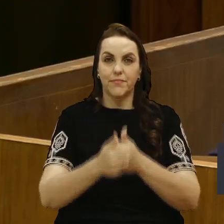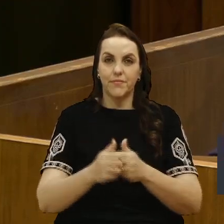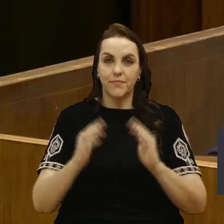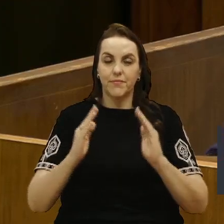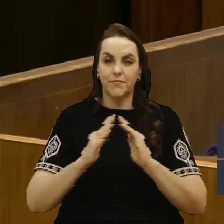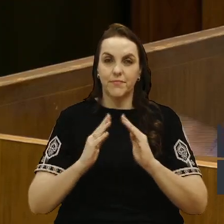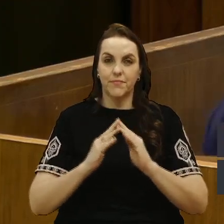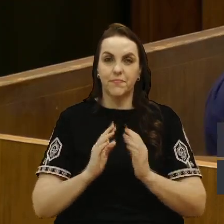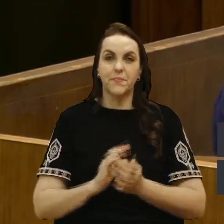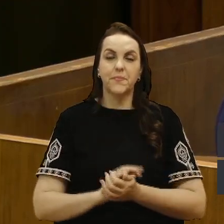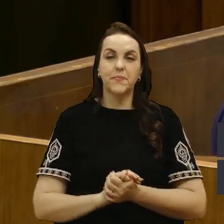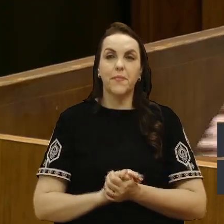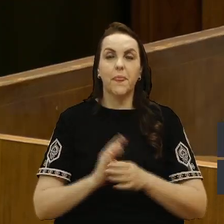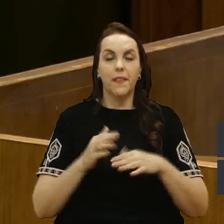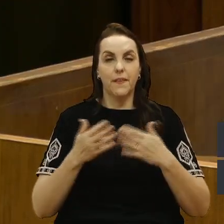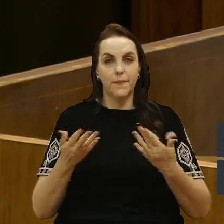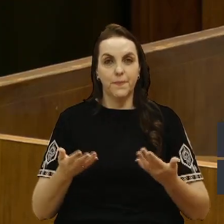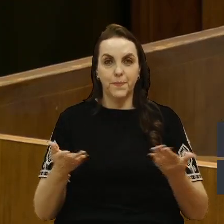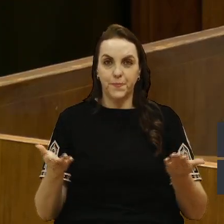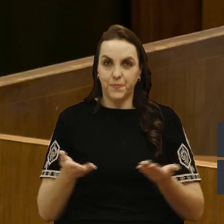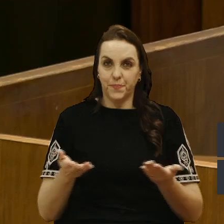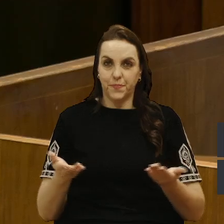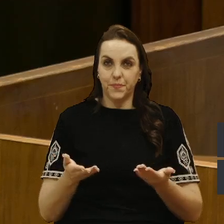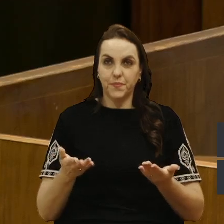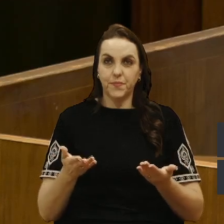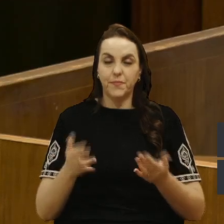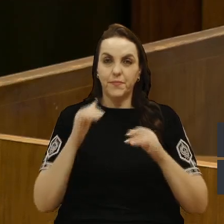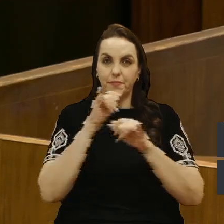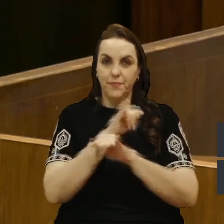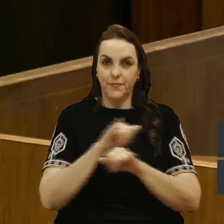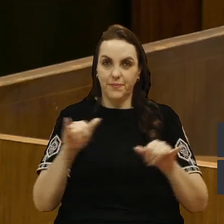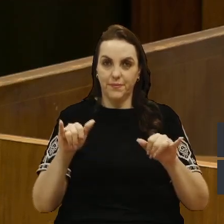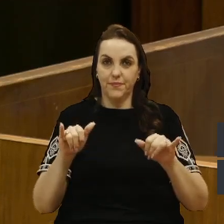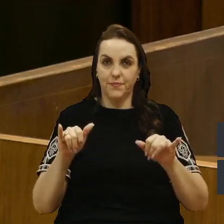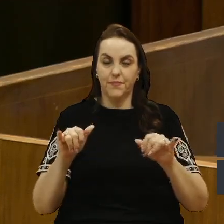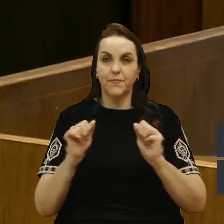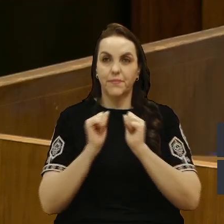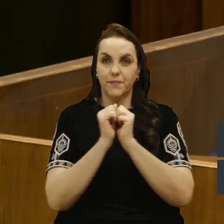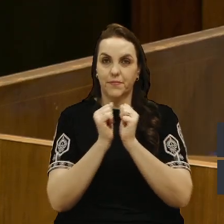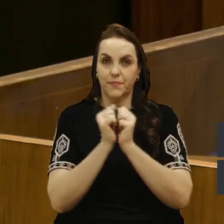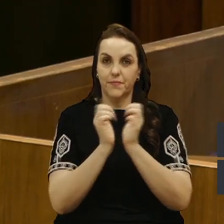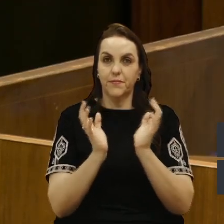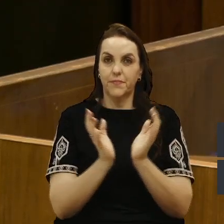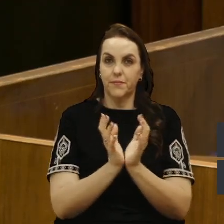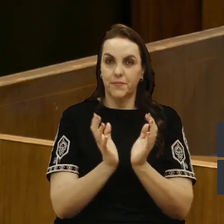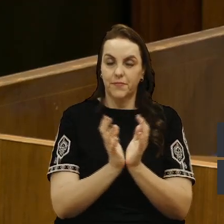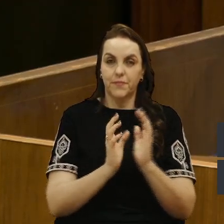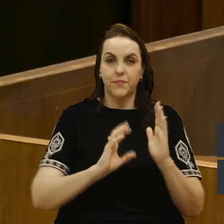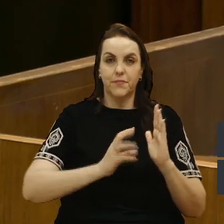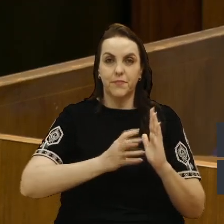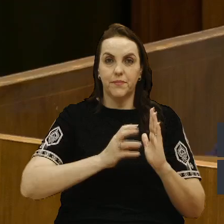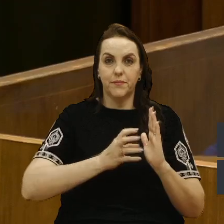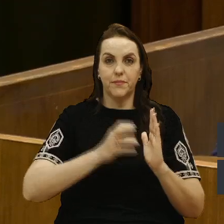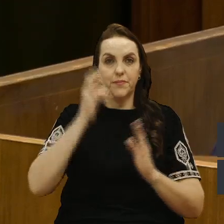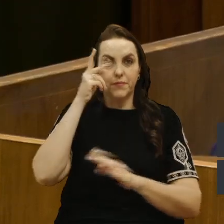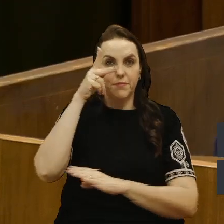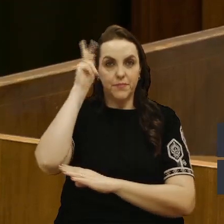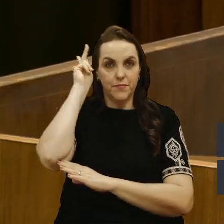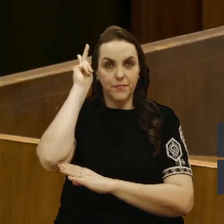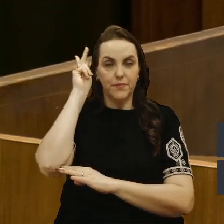casa. Então, hoje, eu venho anunciar, juntamente com meu colega de partido, Iago